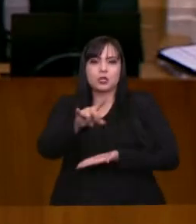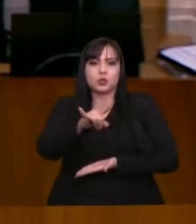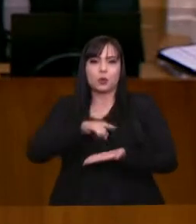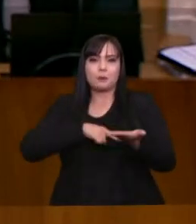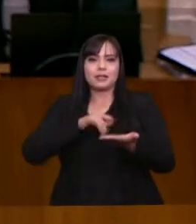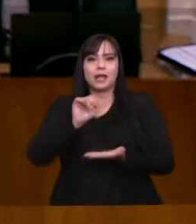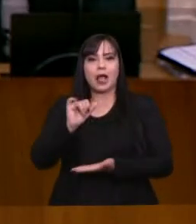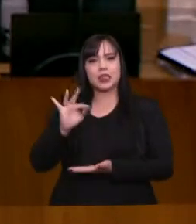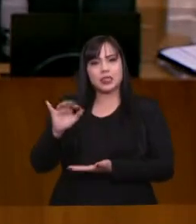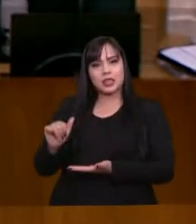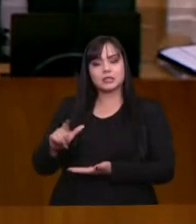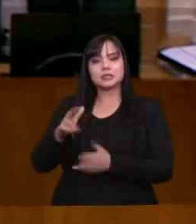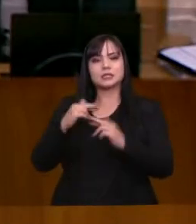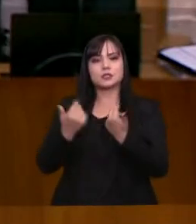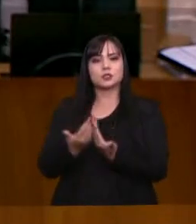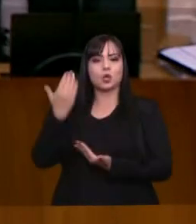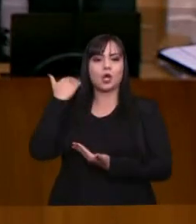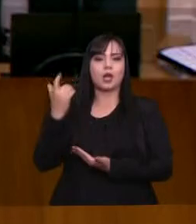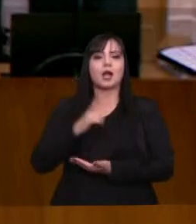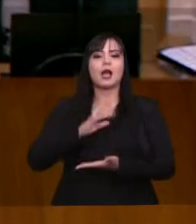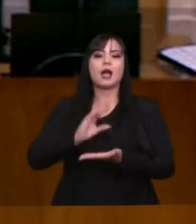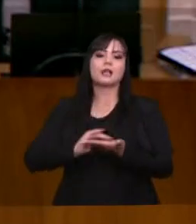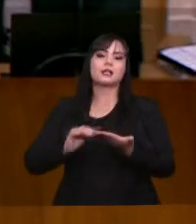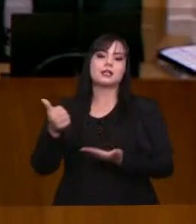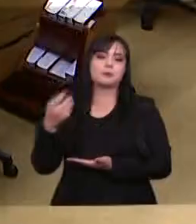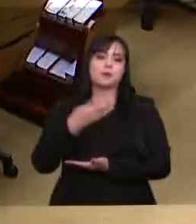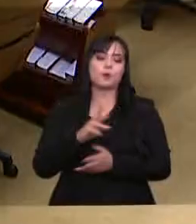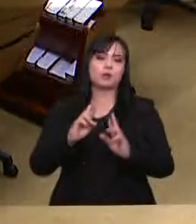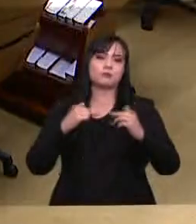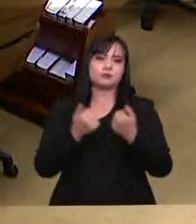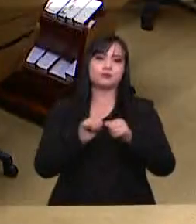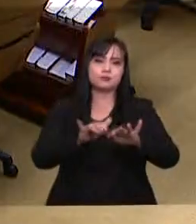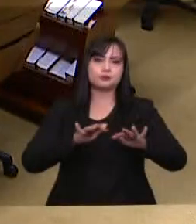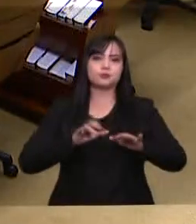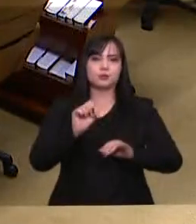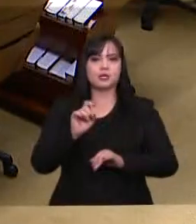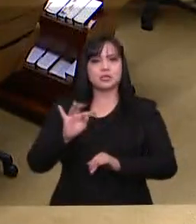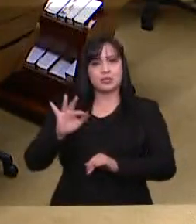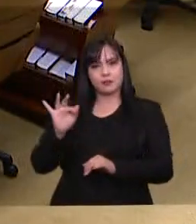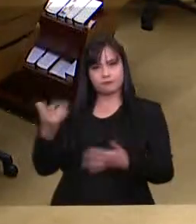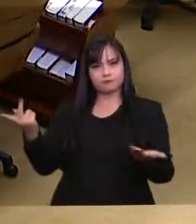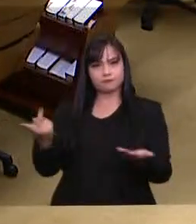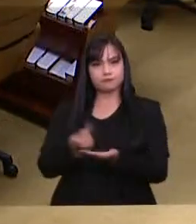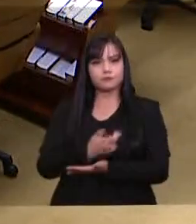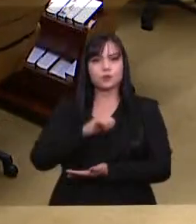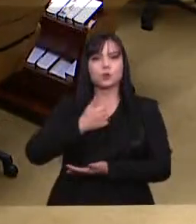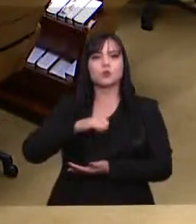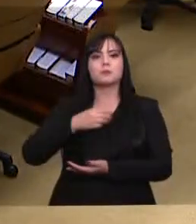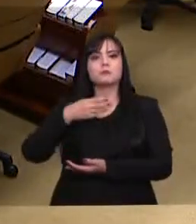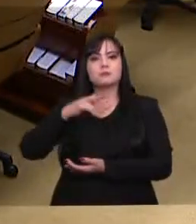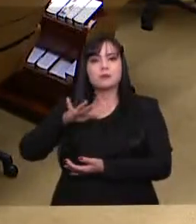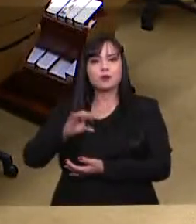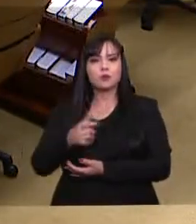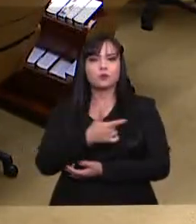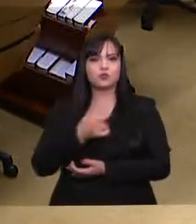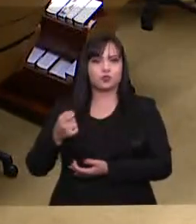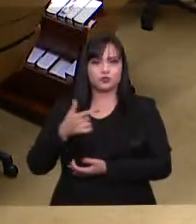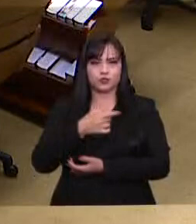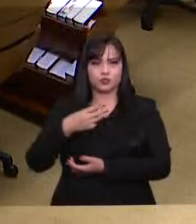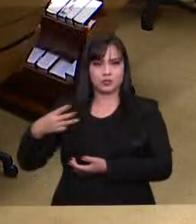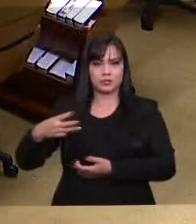ata da 14ª sessão extraordinária do plenário do Supremo Tribunal Federal em 11 de maio de